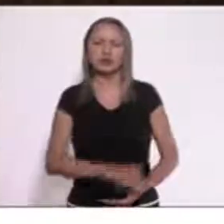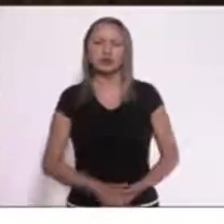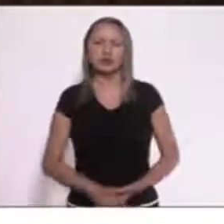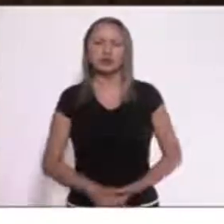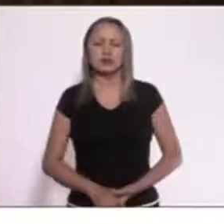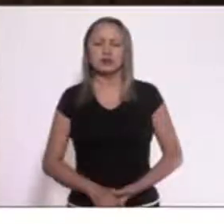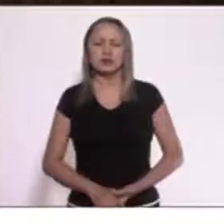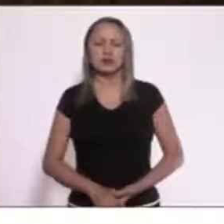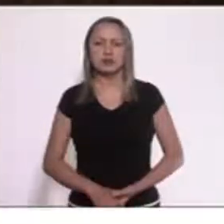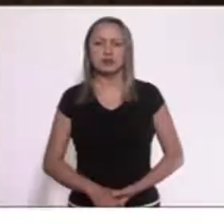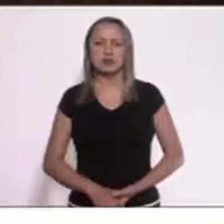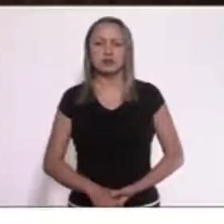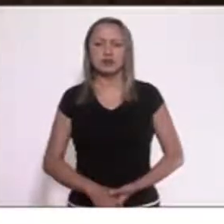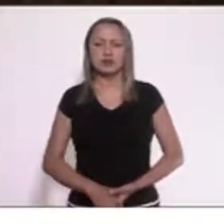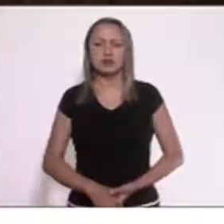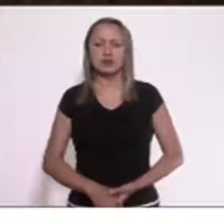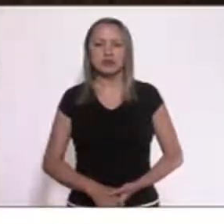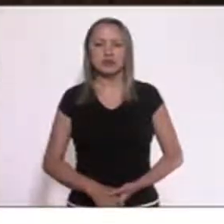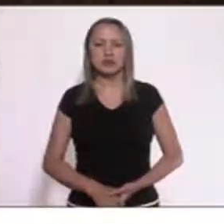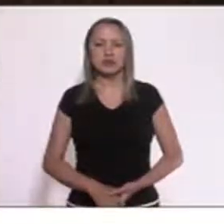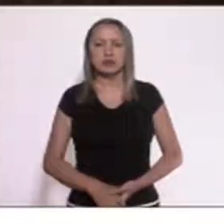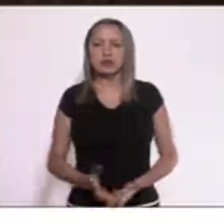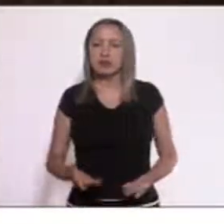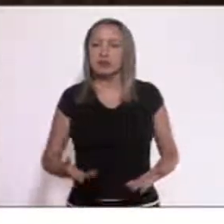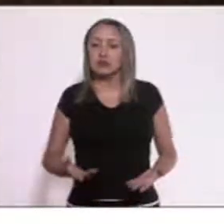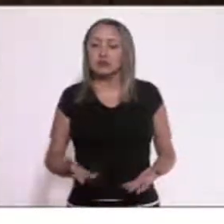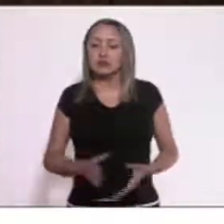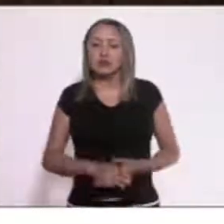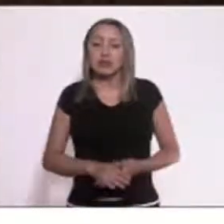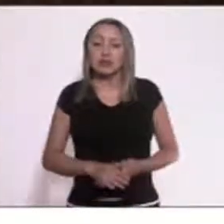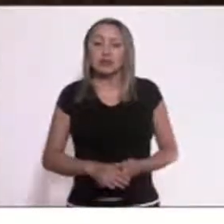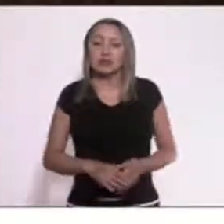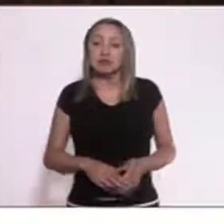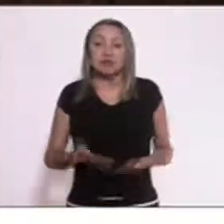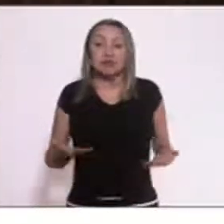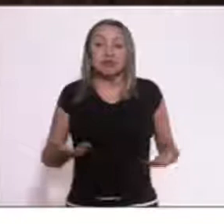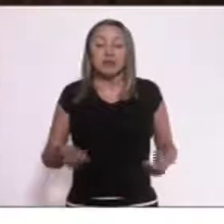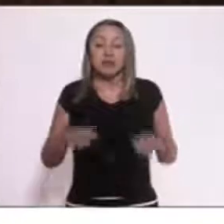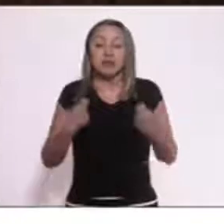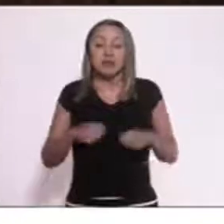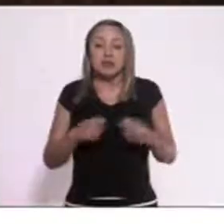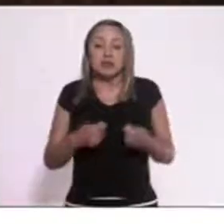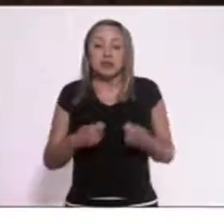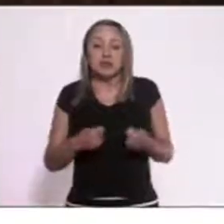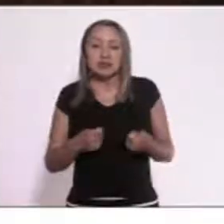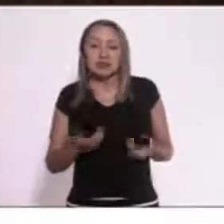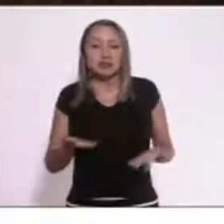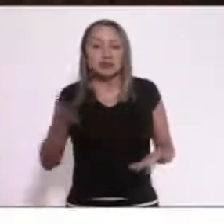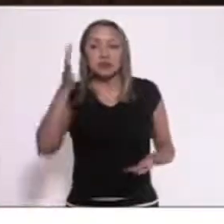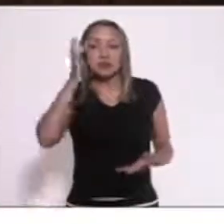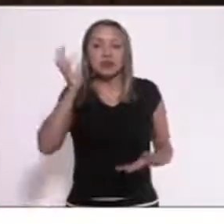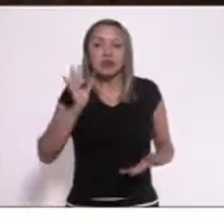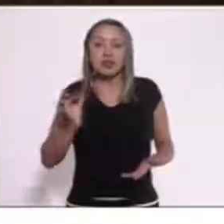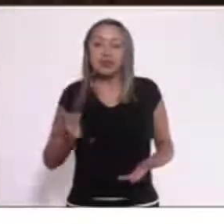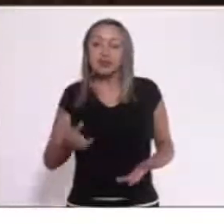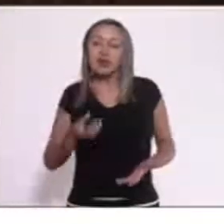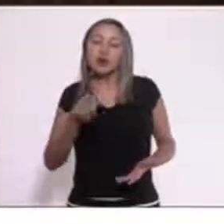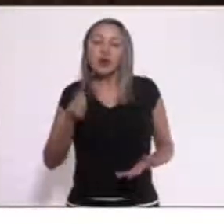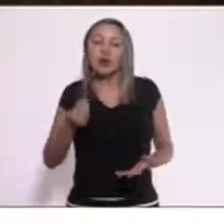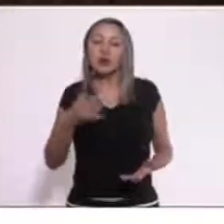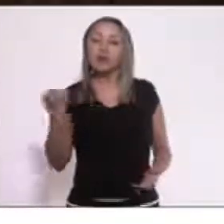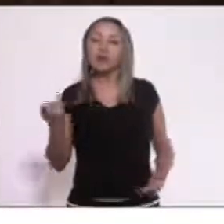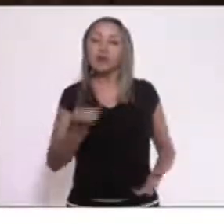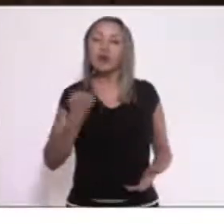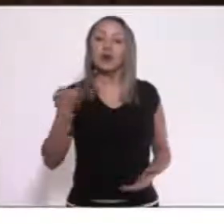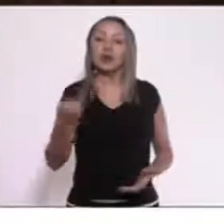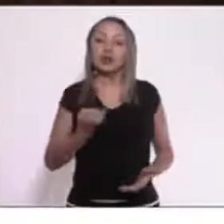uma demonstração de uma insensibilidade que não tem tamanho. Quer dizer, não entender e não compreender a